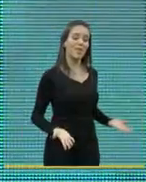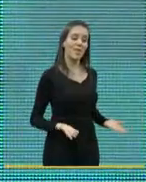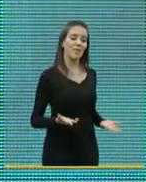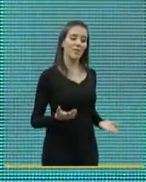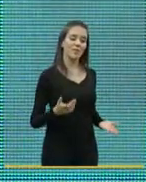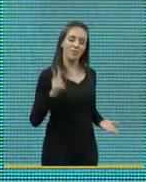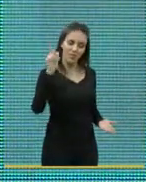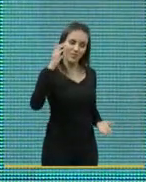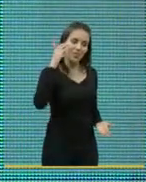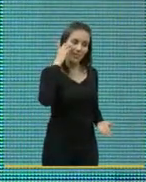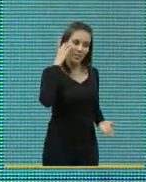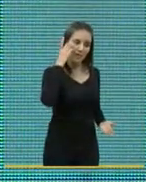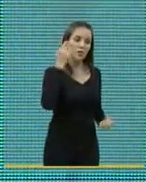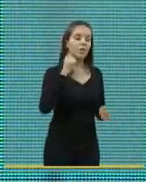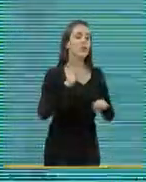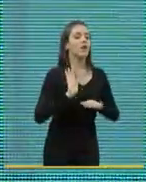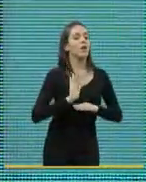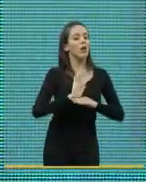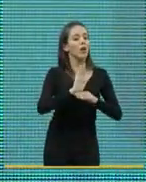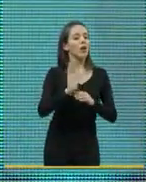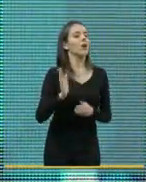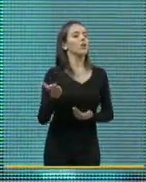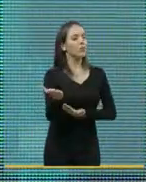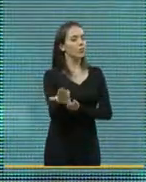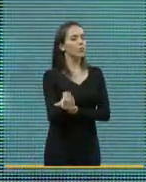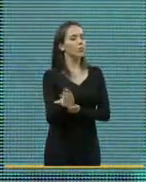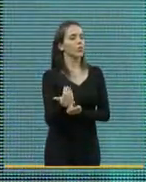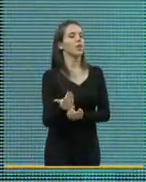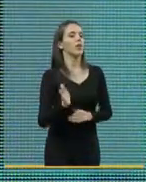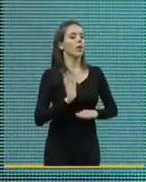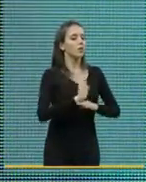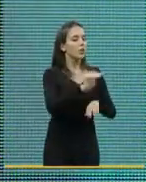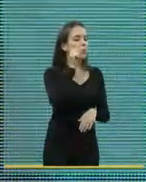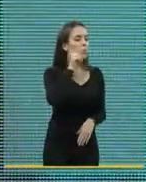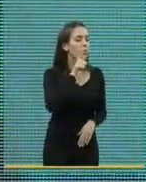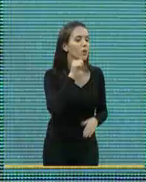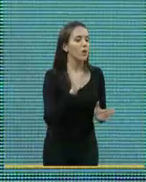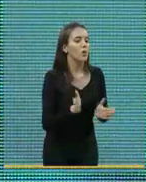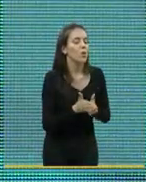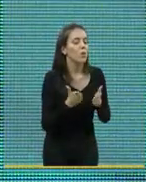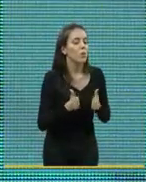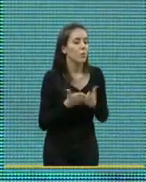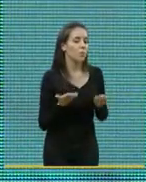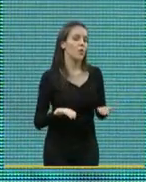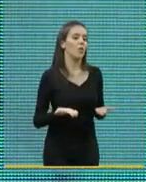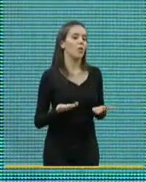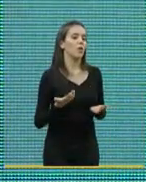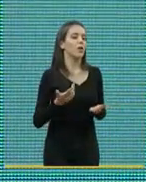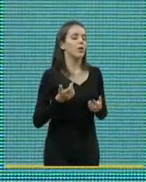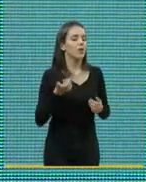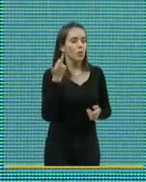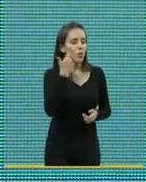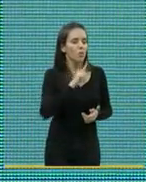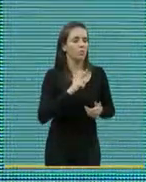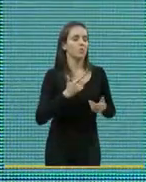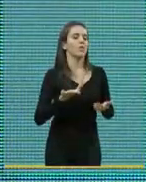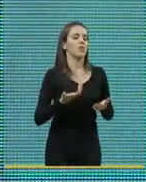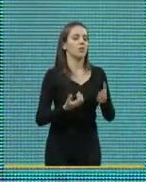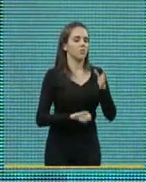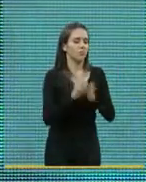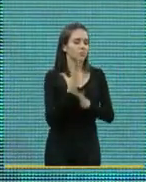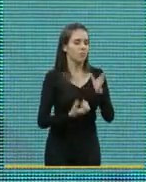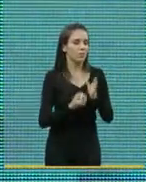poderia ter sido usado para os nossos jovens para as mulheres pobres abrir os seus negócios poderem fazer seus